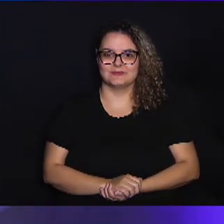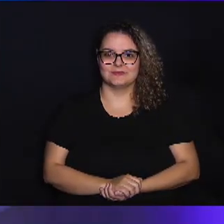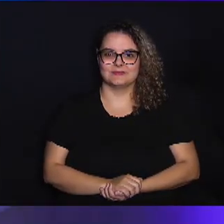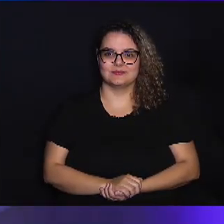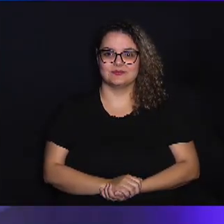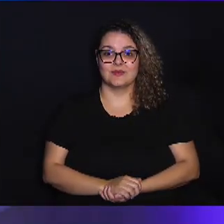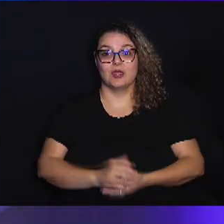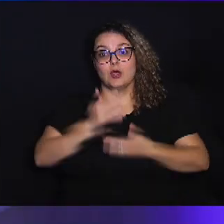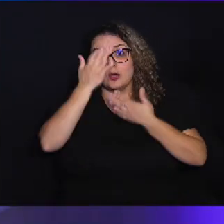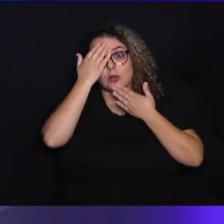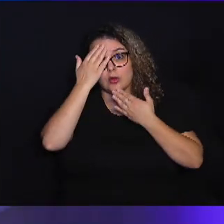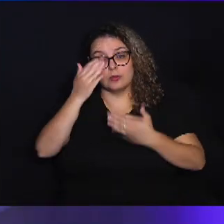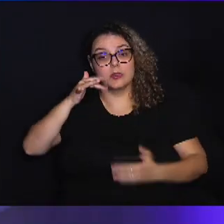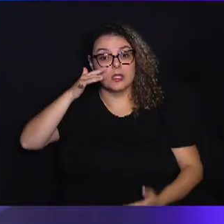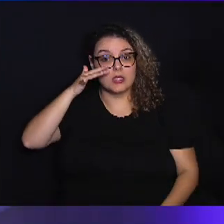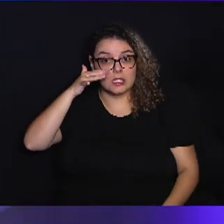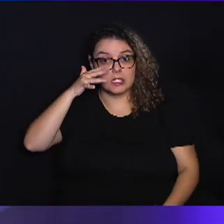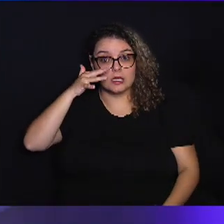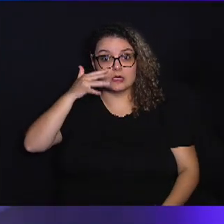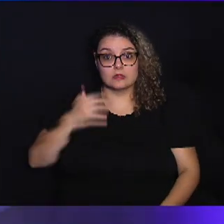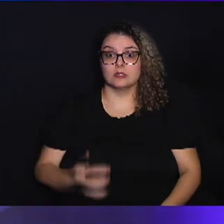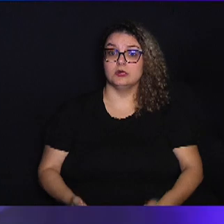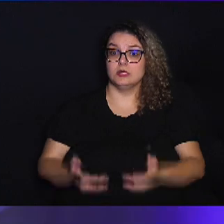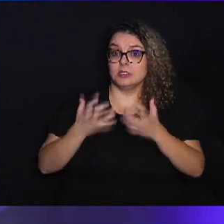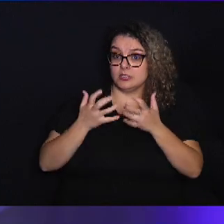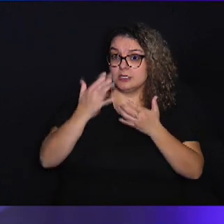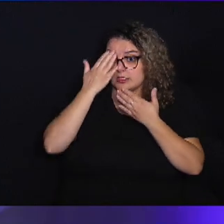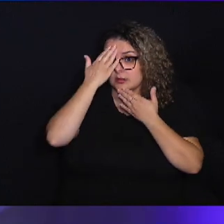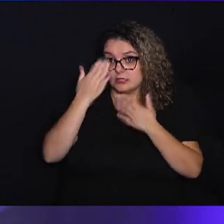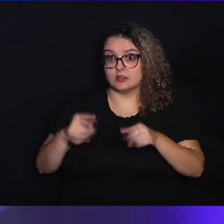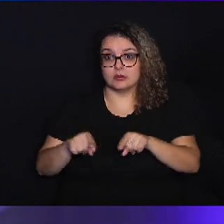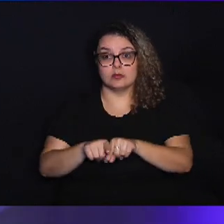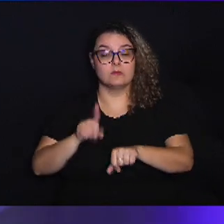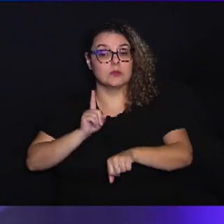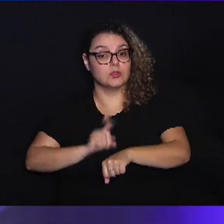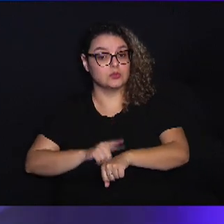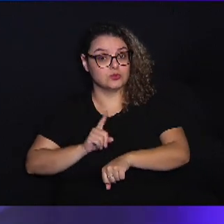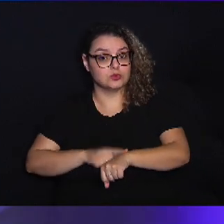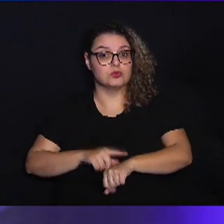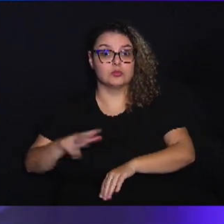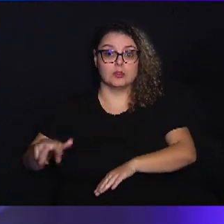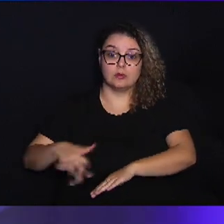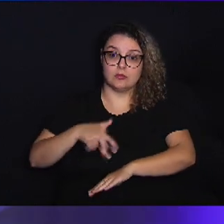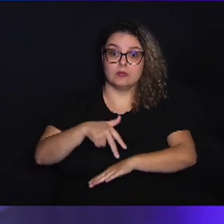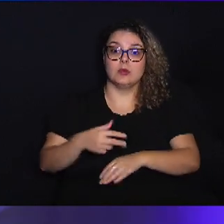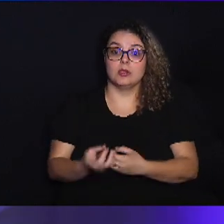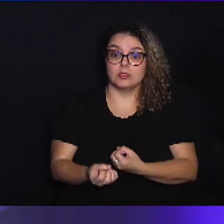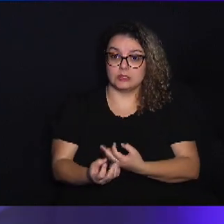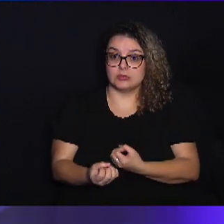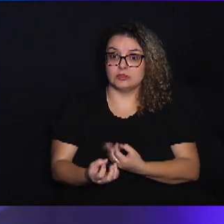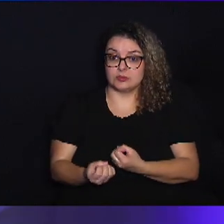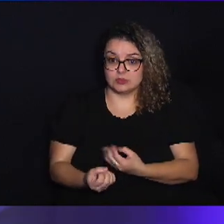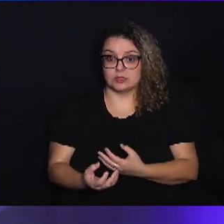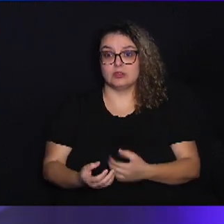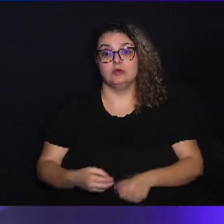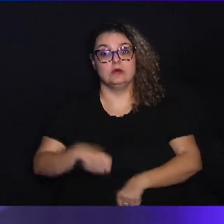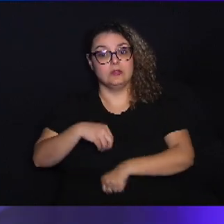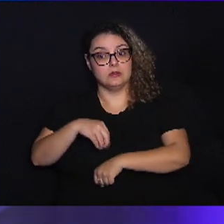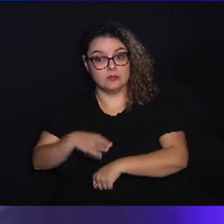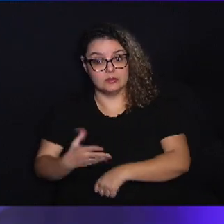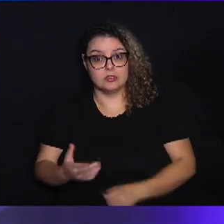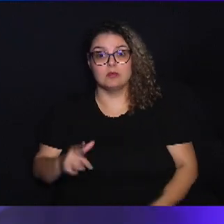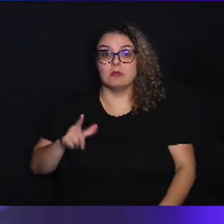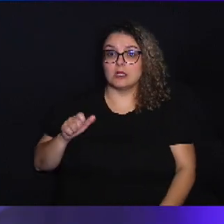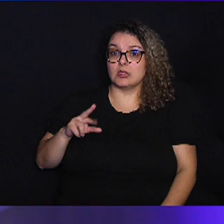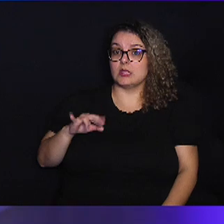Muito obrigado, Ana Paula Meneghetti. Quero agradecer também a disponibilidade do tempo, as informações que foram passadas aqui pela